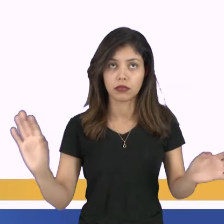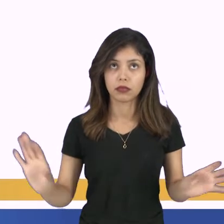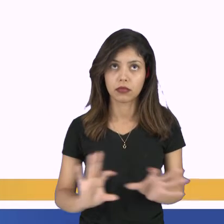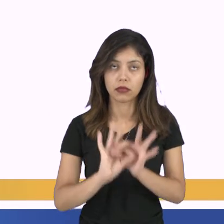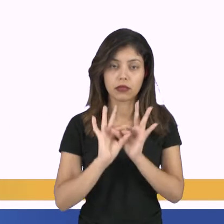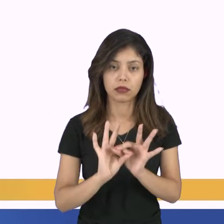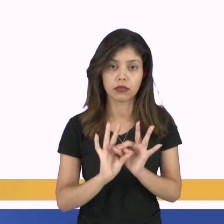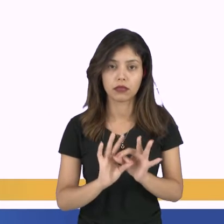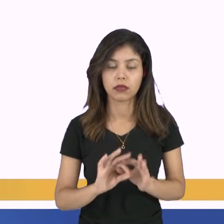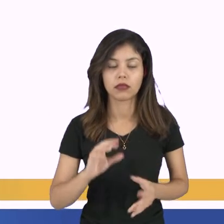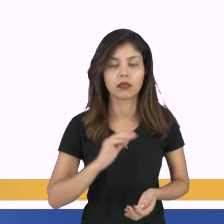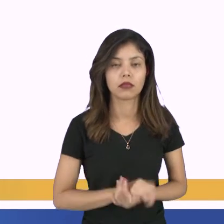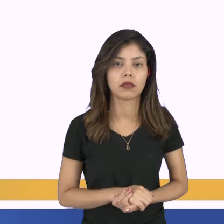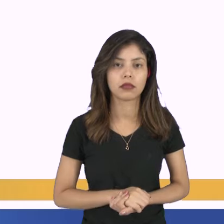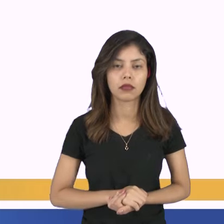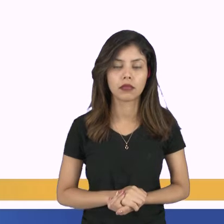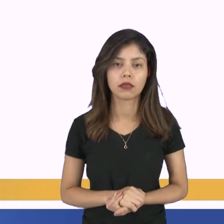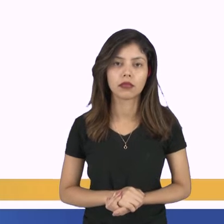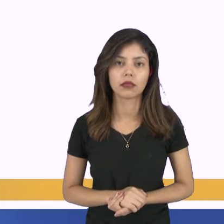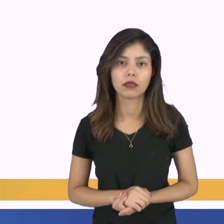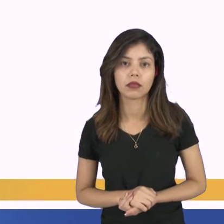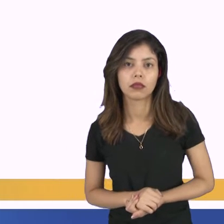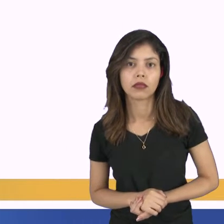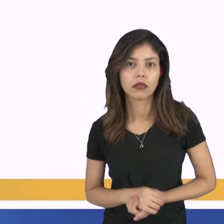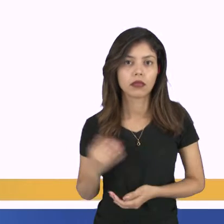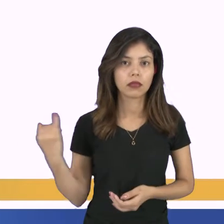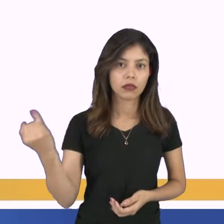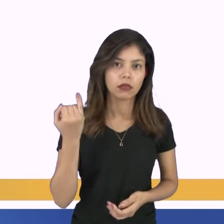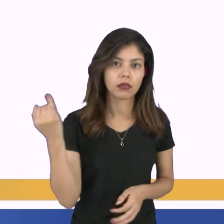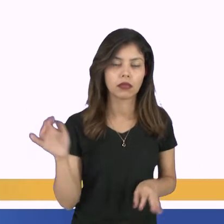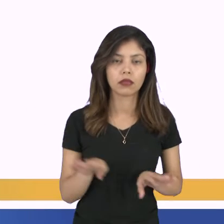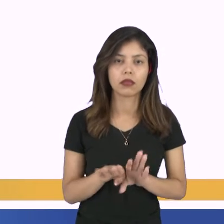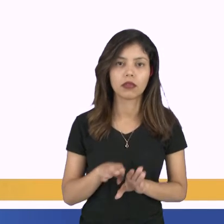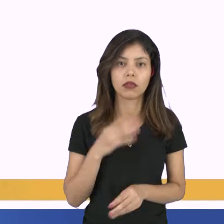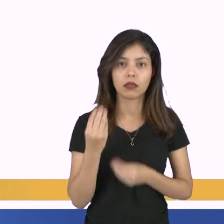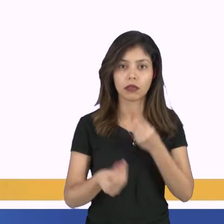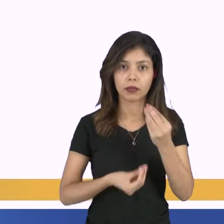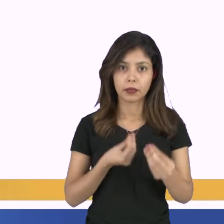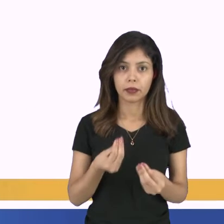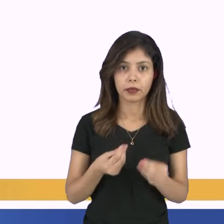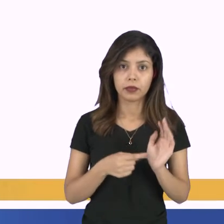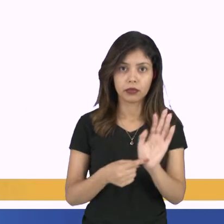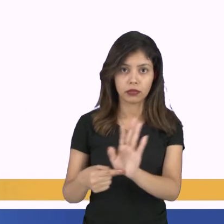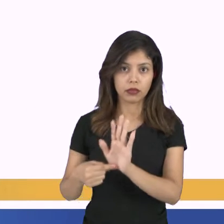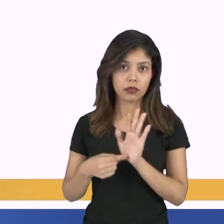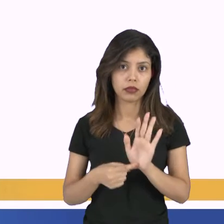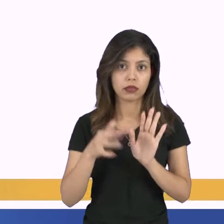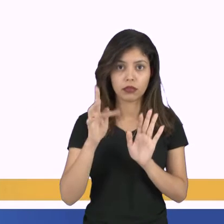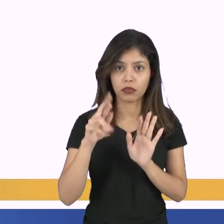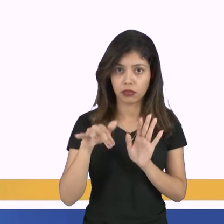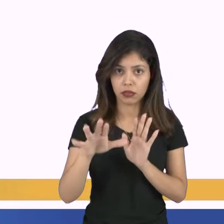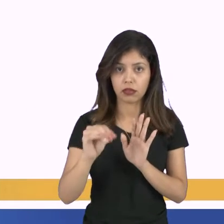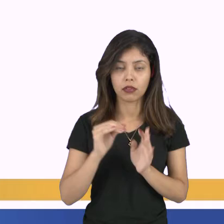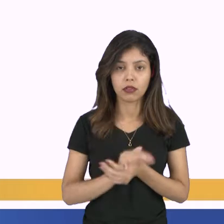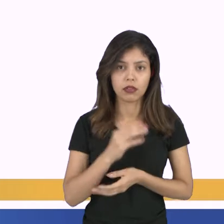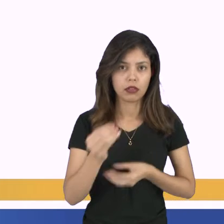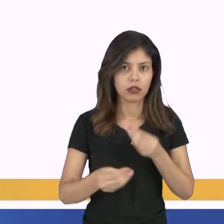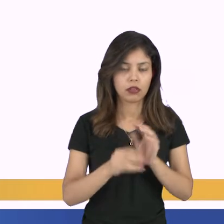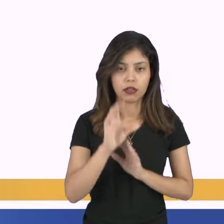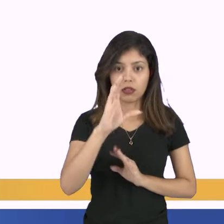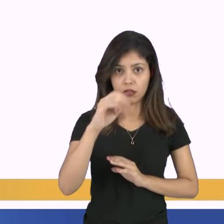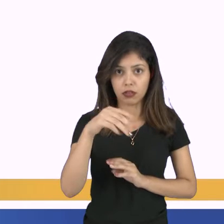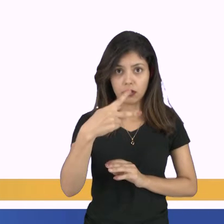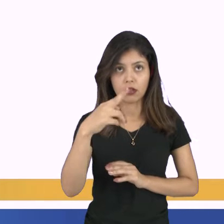iônica formando esse composto. Outra coisa importante para a gente relembrar é como determinar a fórmula desse